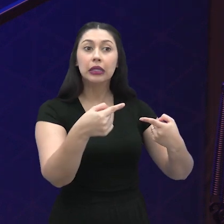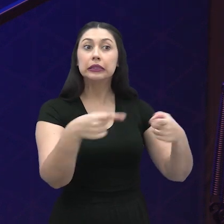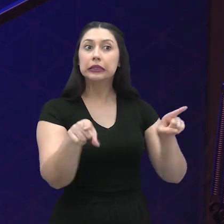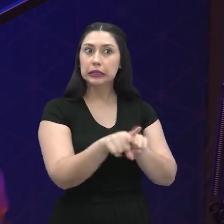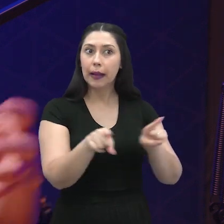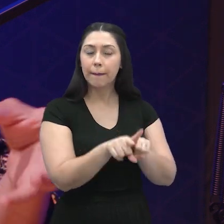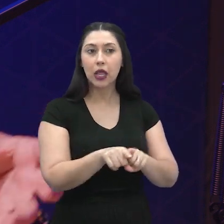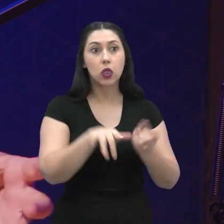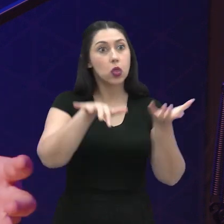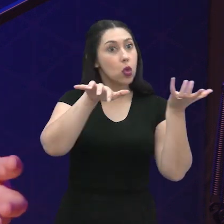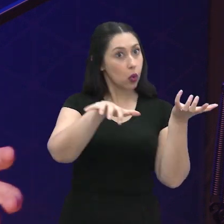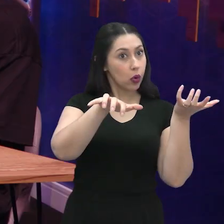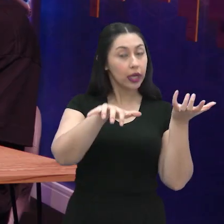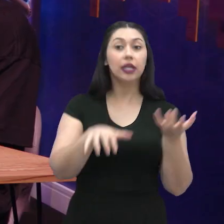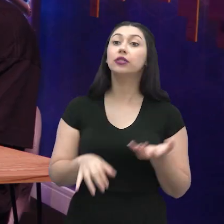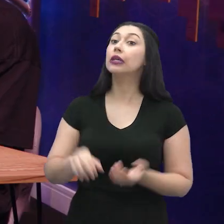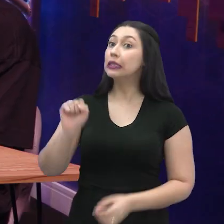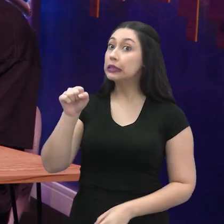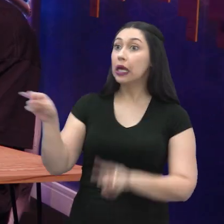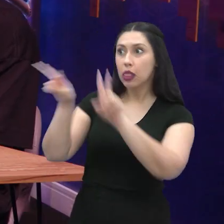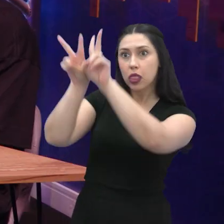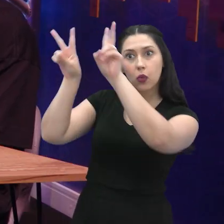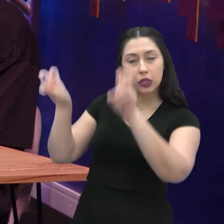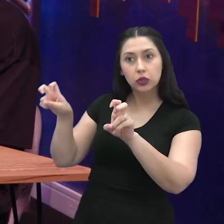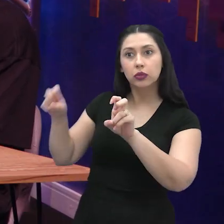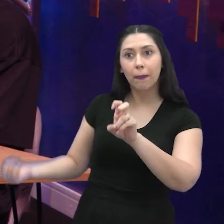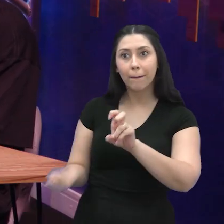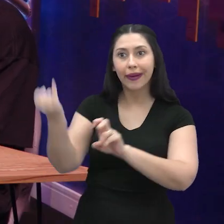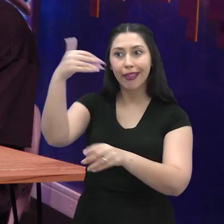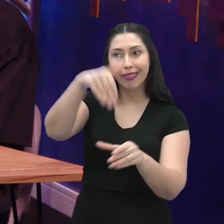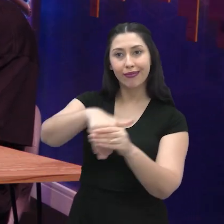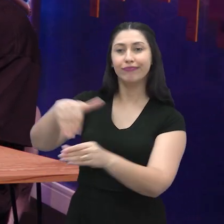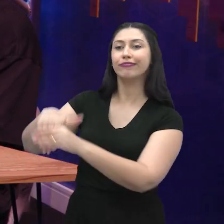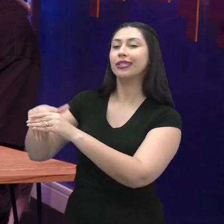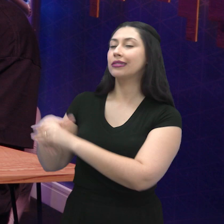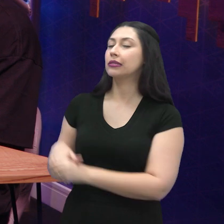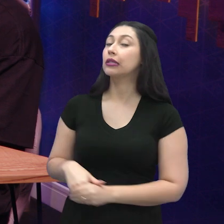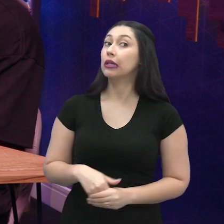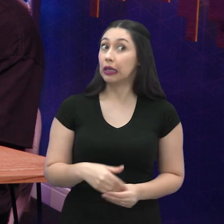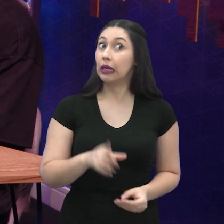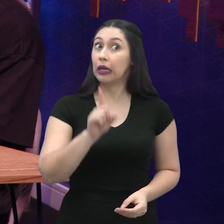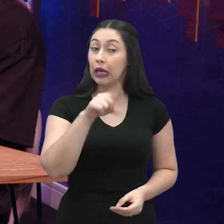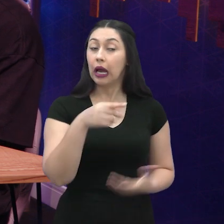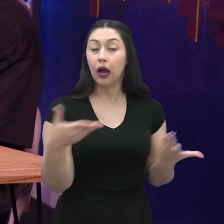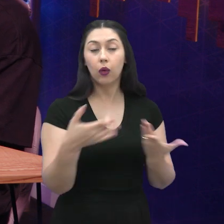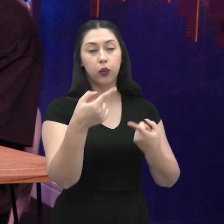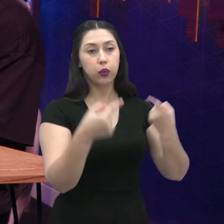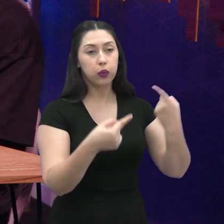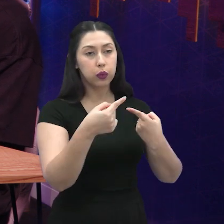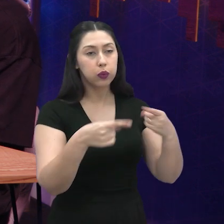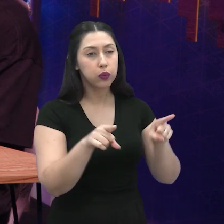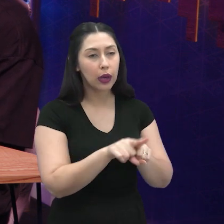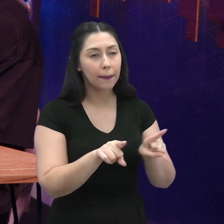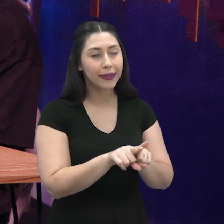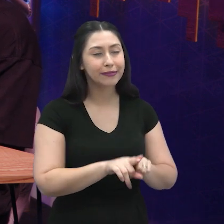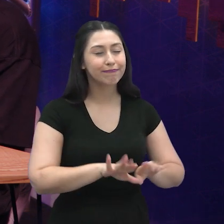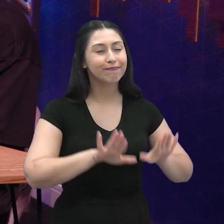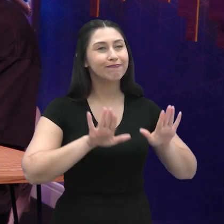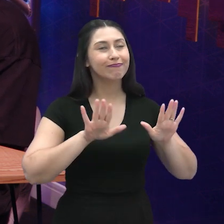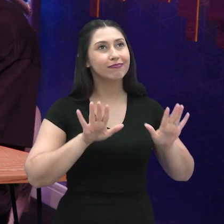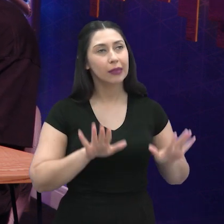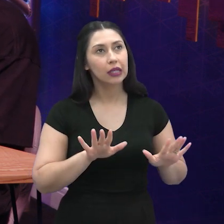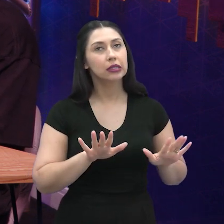né, para o Congresso. Foi pauta de eleição. Exatamente. E a gente vai discutir sobre isso agora.